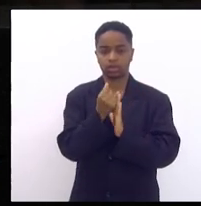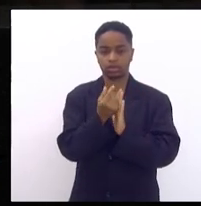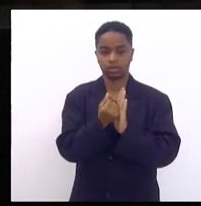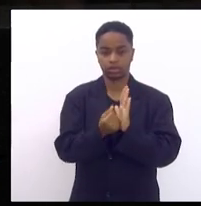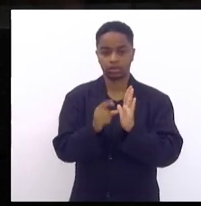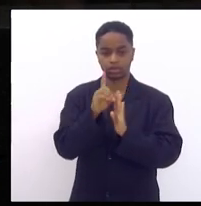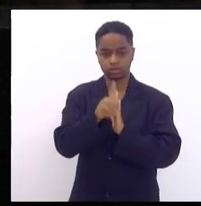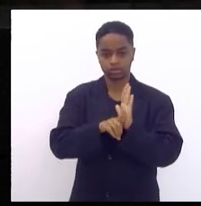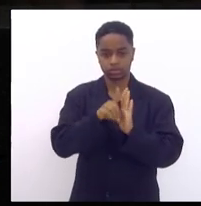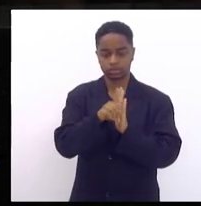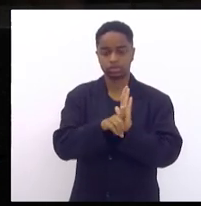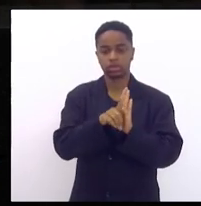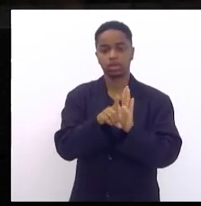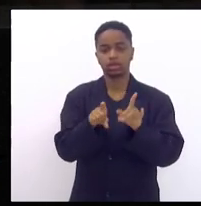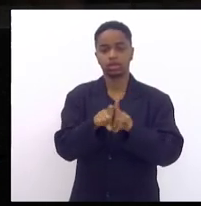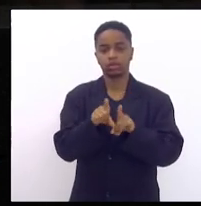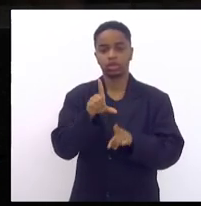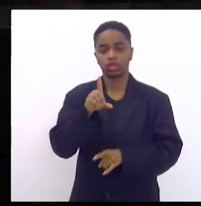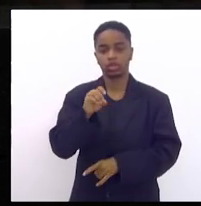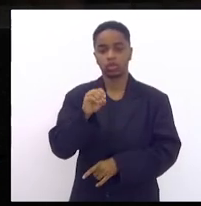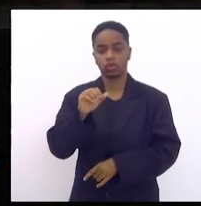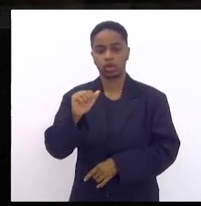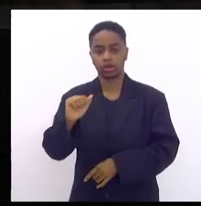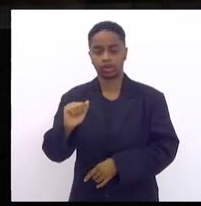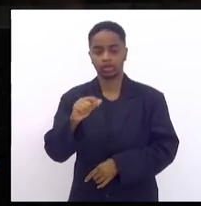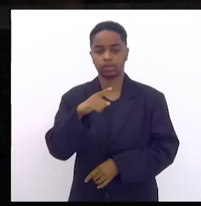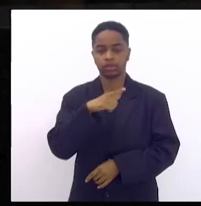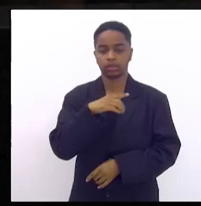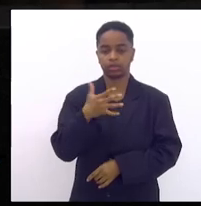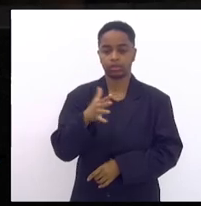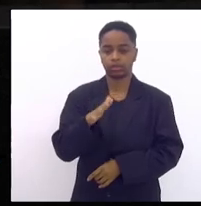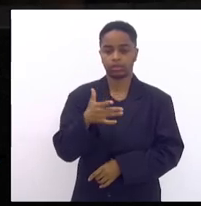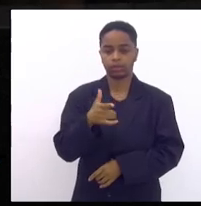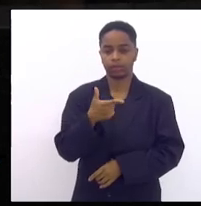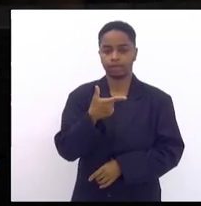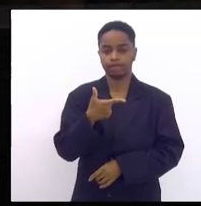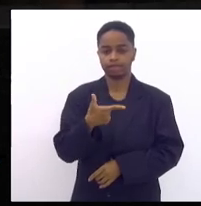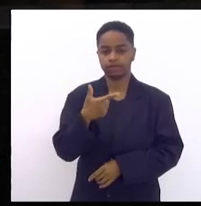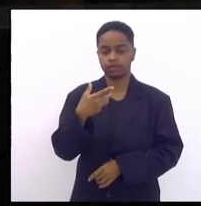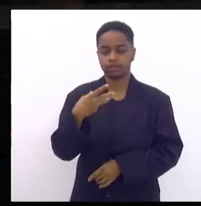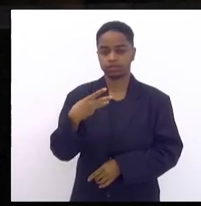nossa LOA, está na ordem de 23